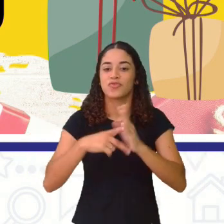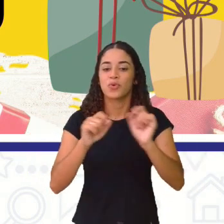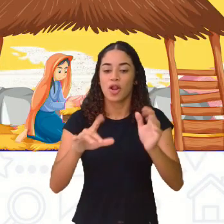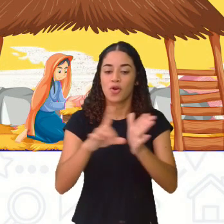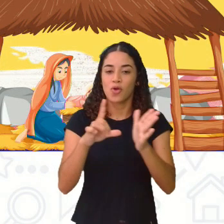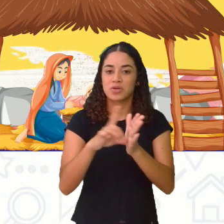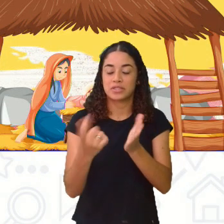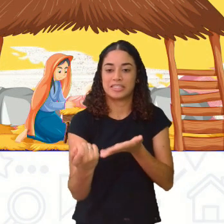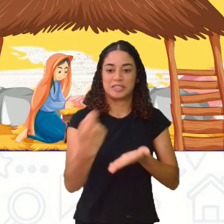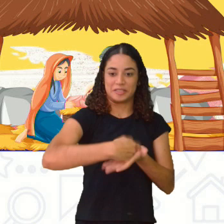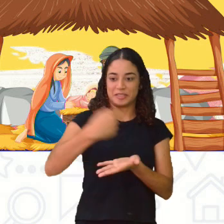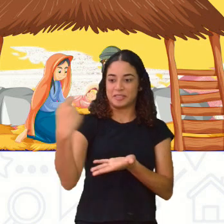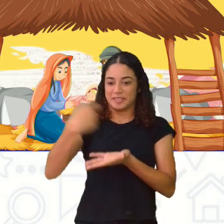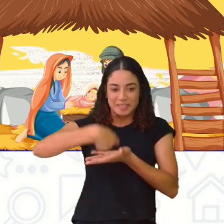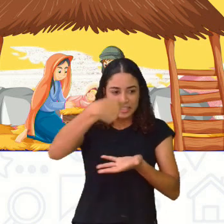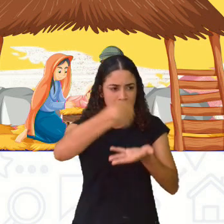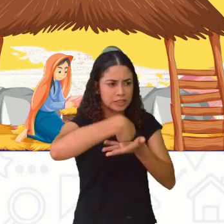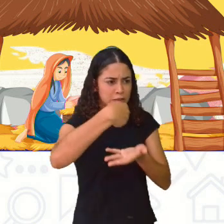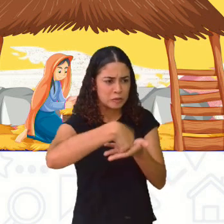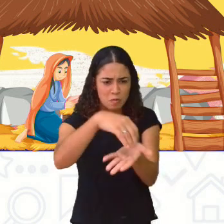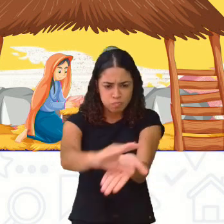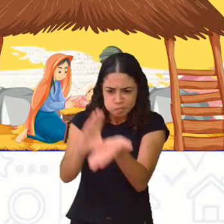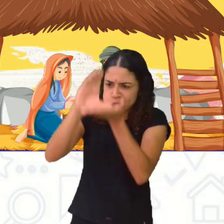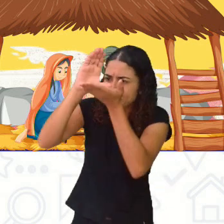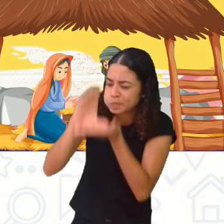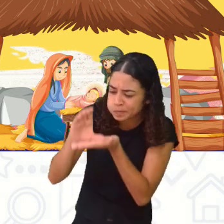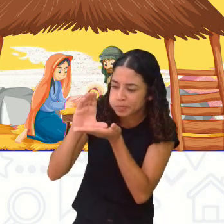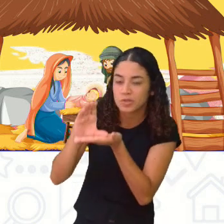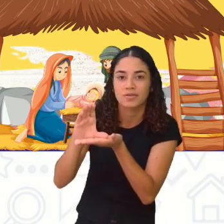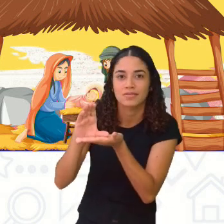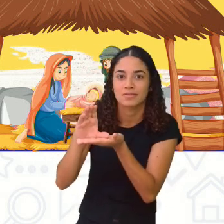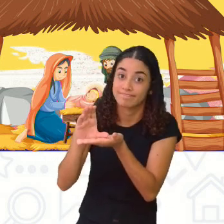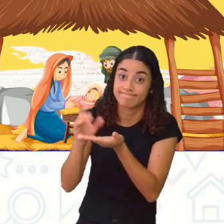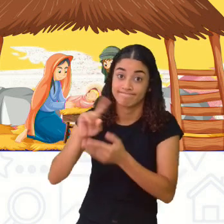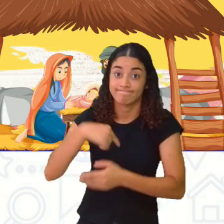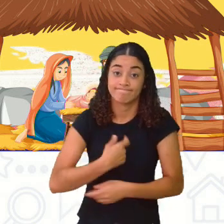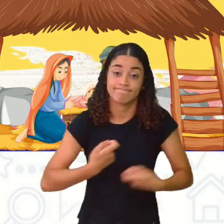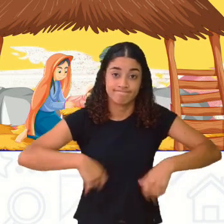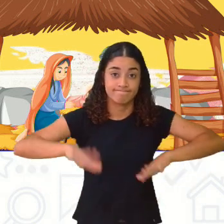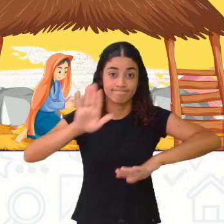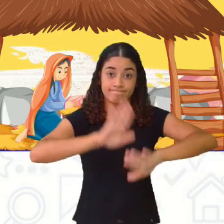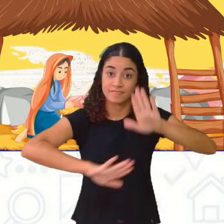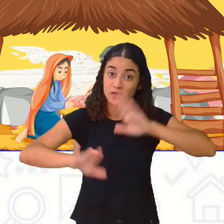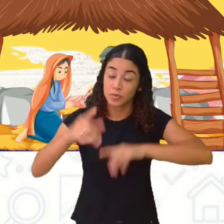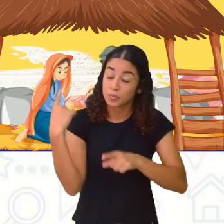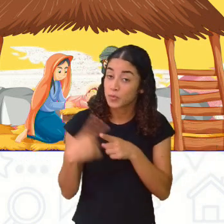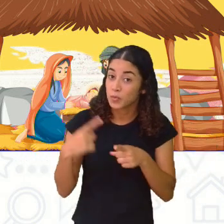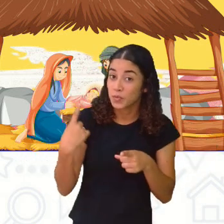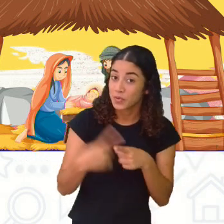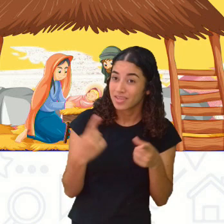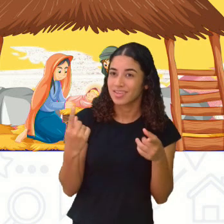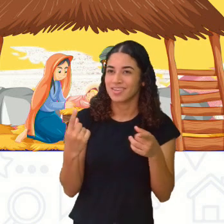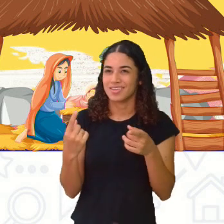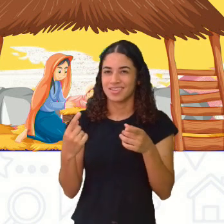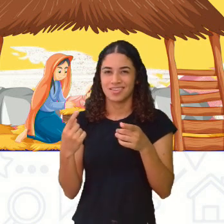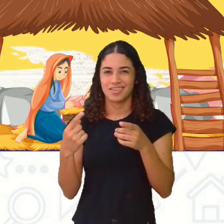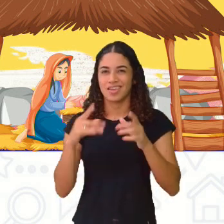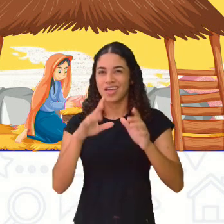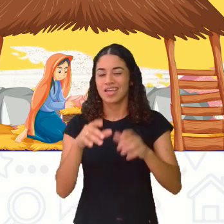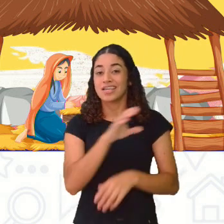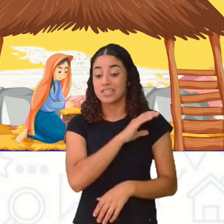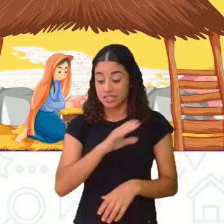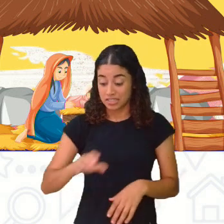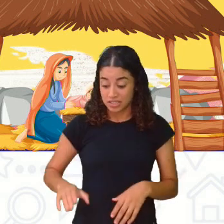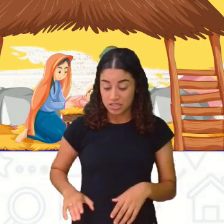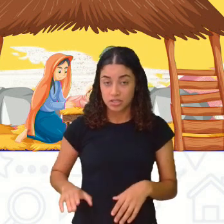né? E a gente tem que ter cuidado com isso, porque como a gente falou, para o cristianismo, o sentido do Natal é